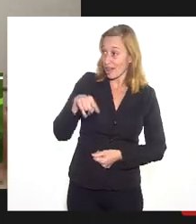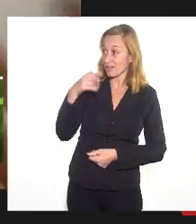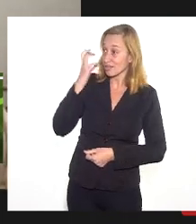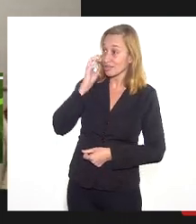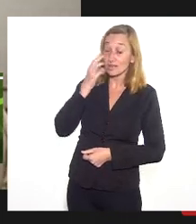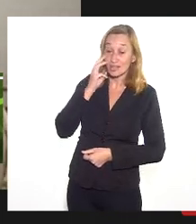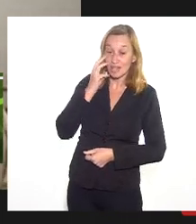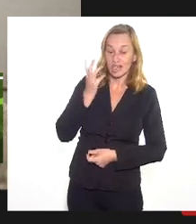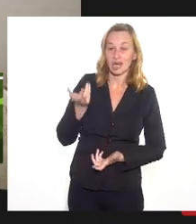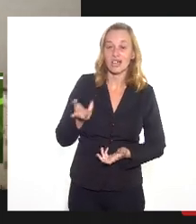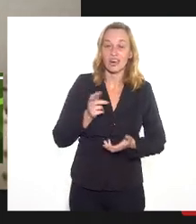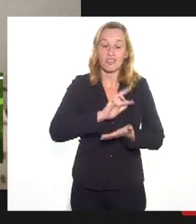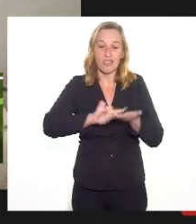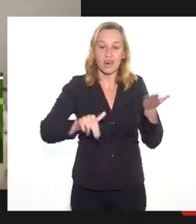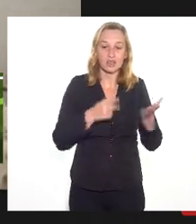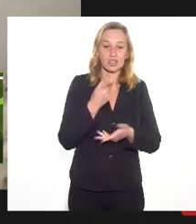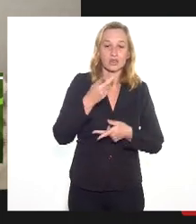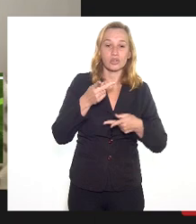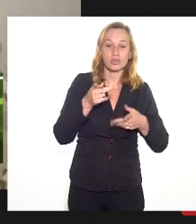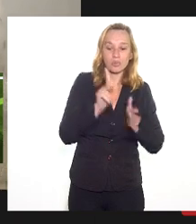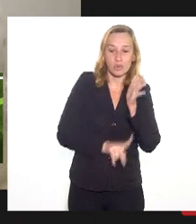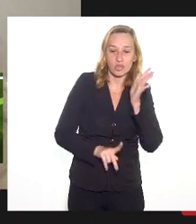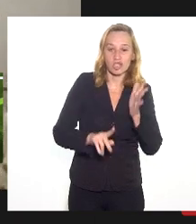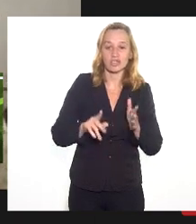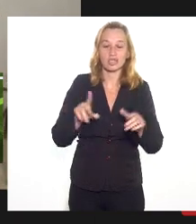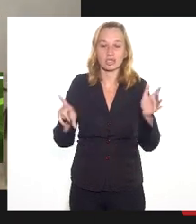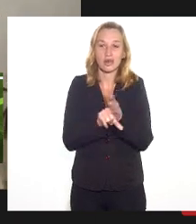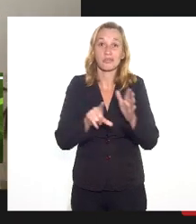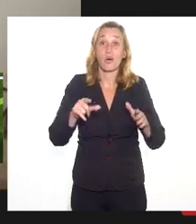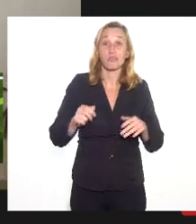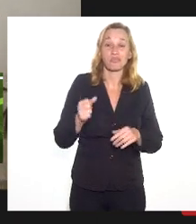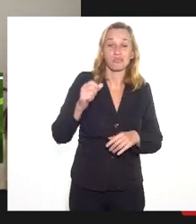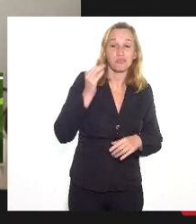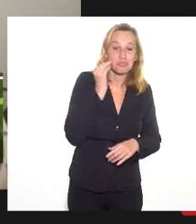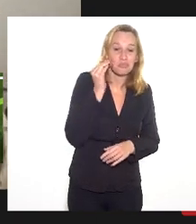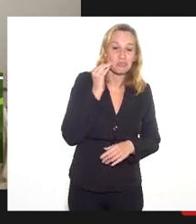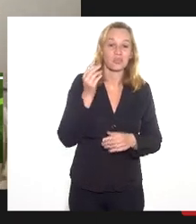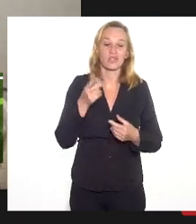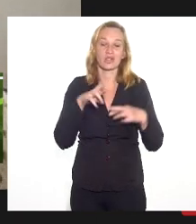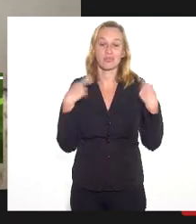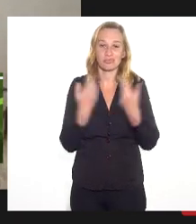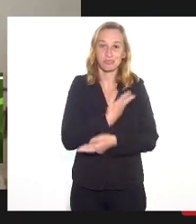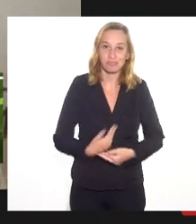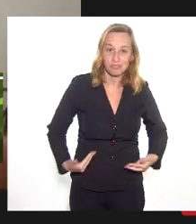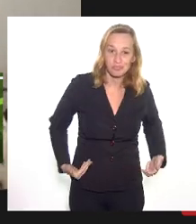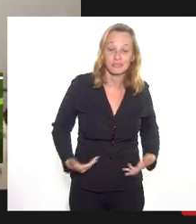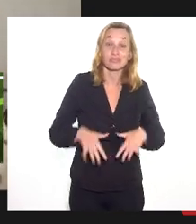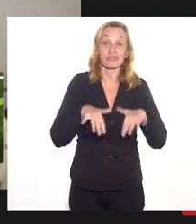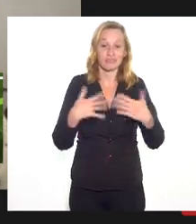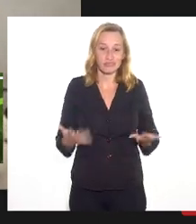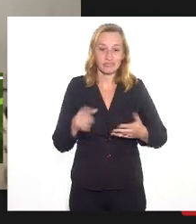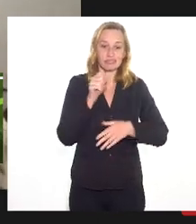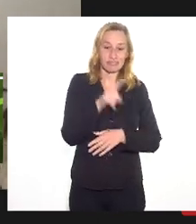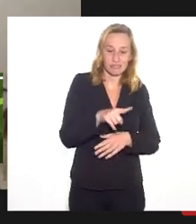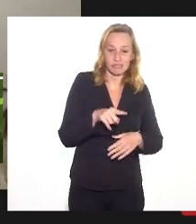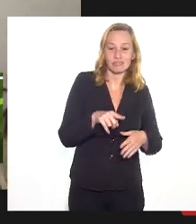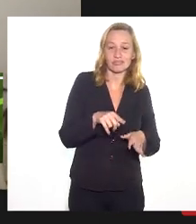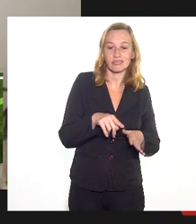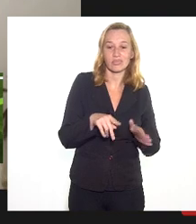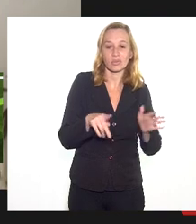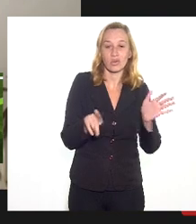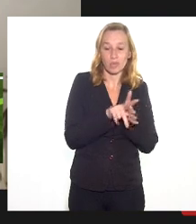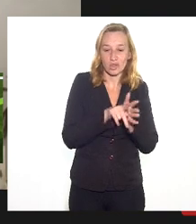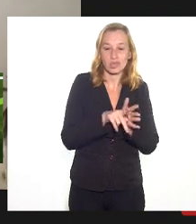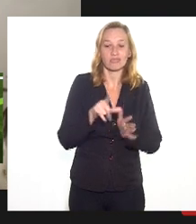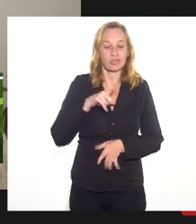A gente tem tantos projetos de lei onde a gente tem a oportunidade de fazer uma audiência pública. Então, esse é um projeto em que a gente teve